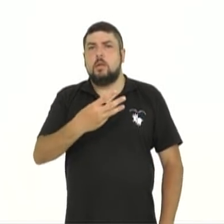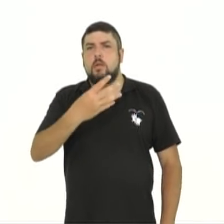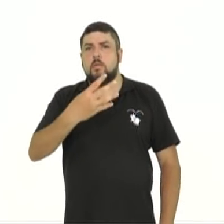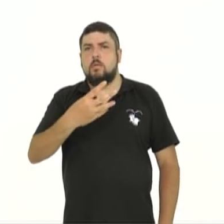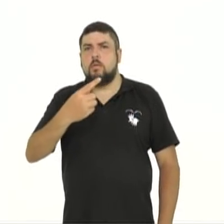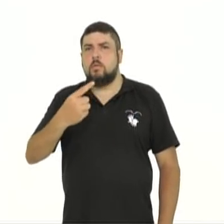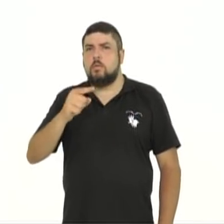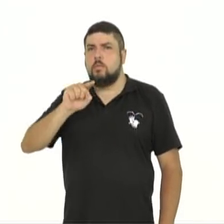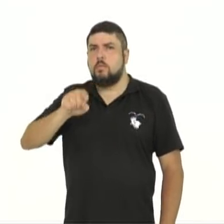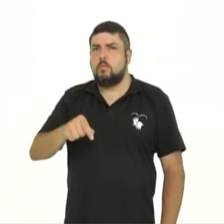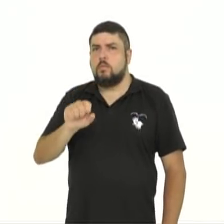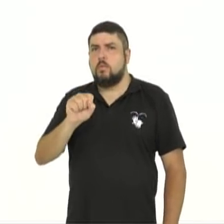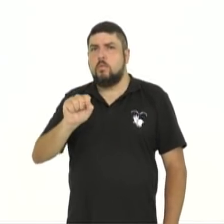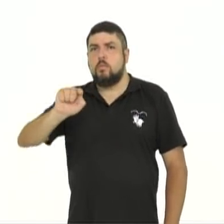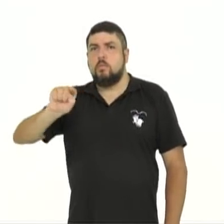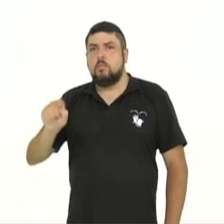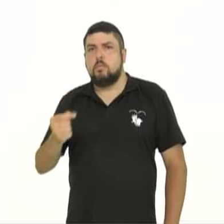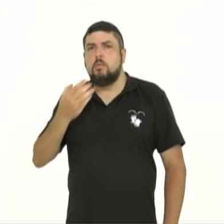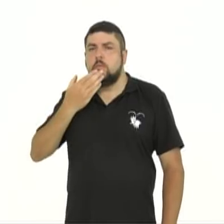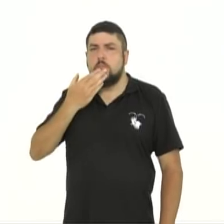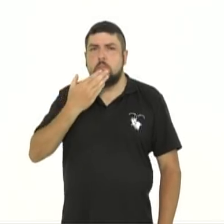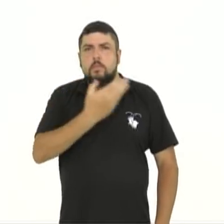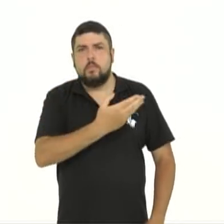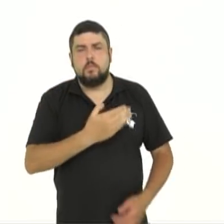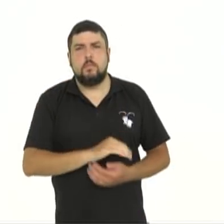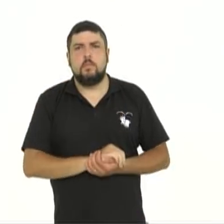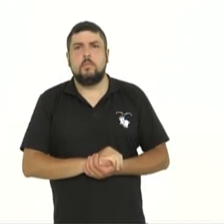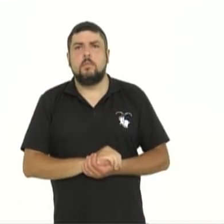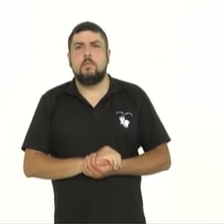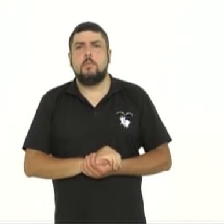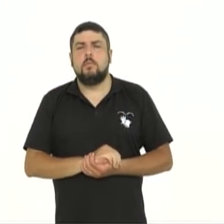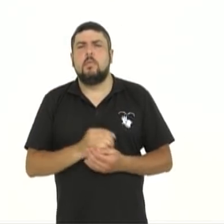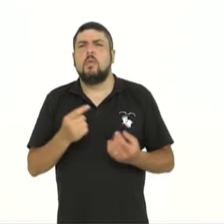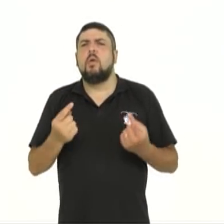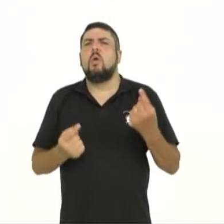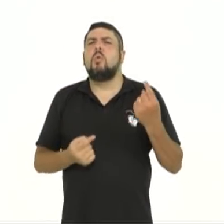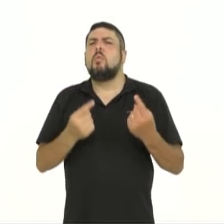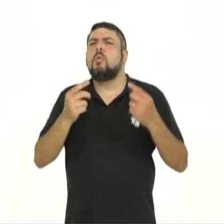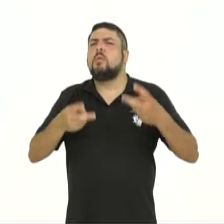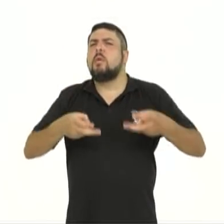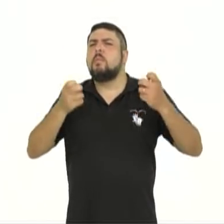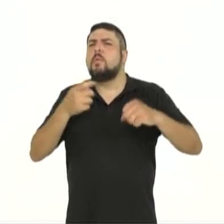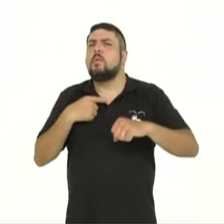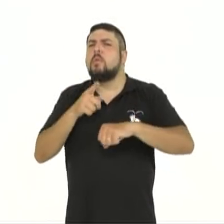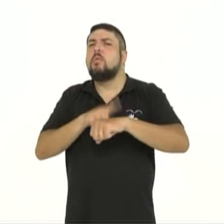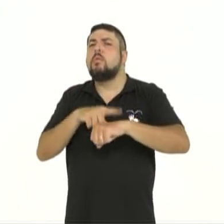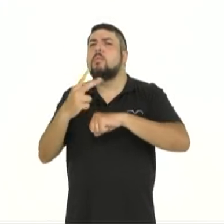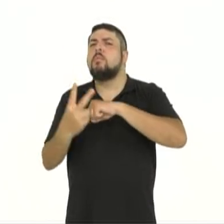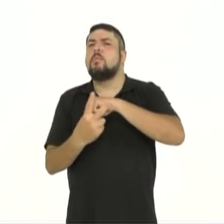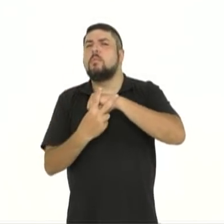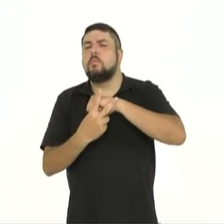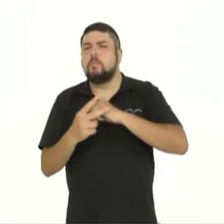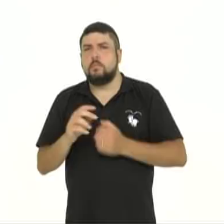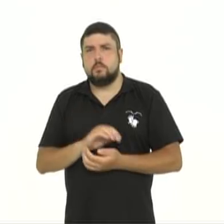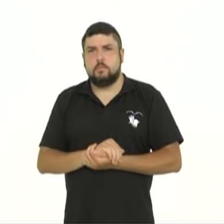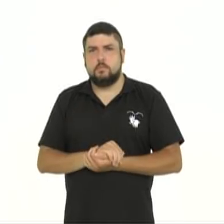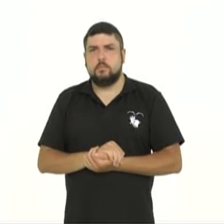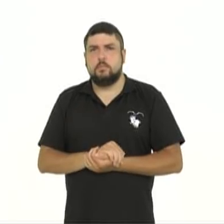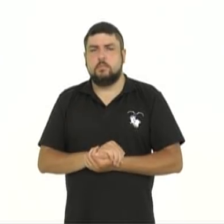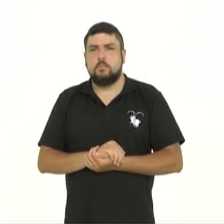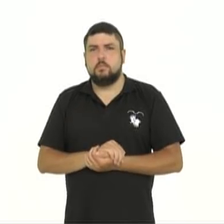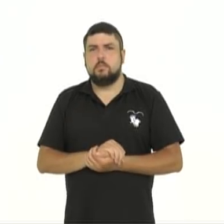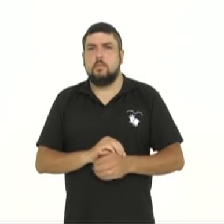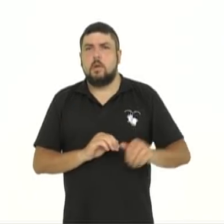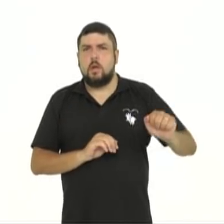341,8 mil pedidos. Qual alternativa identifica o tempo verbal do enunciado? E agora? Presente